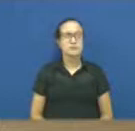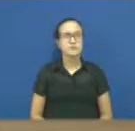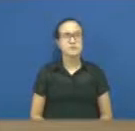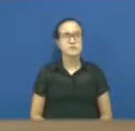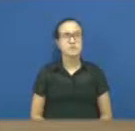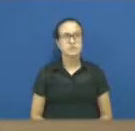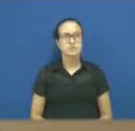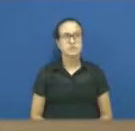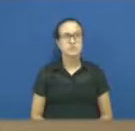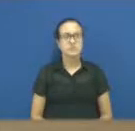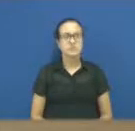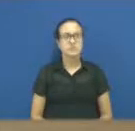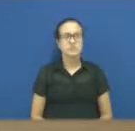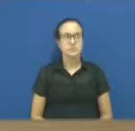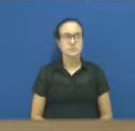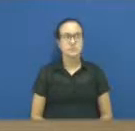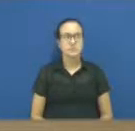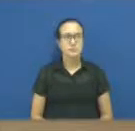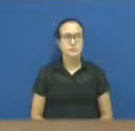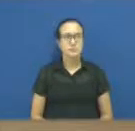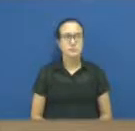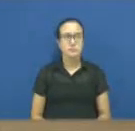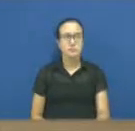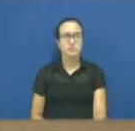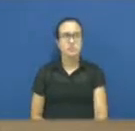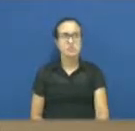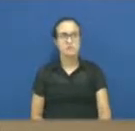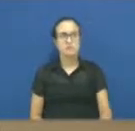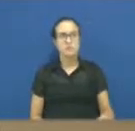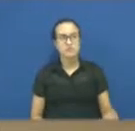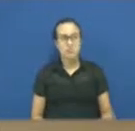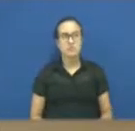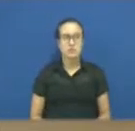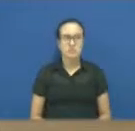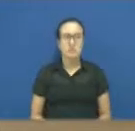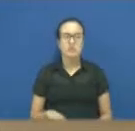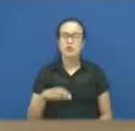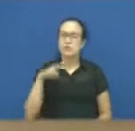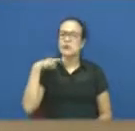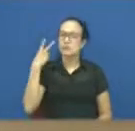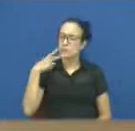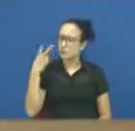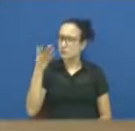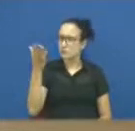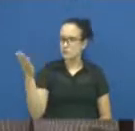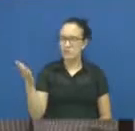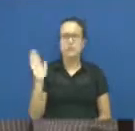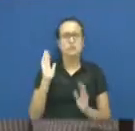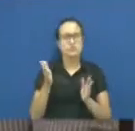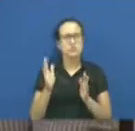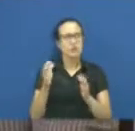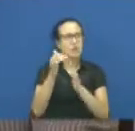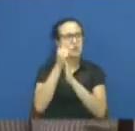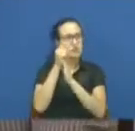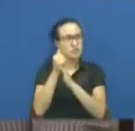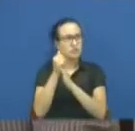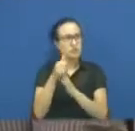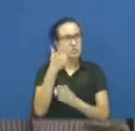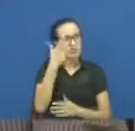Foi dito pelos vereadores que me anteciparam em outras homenagens e eu me sinto da mesma